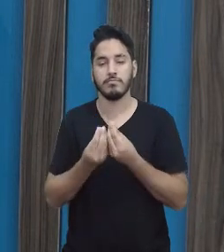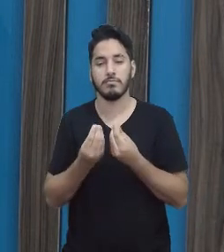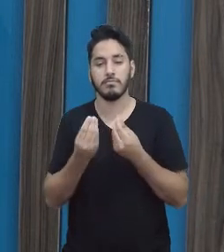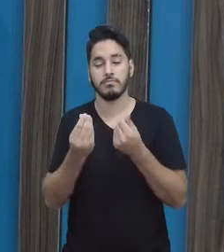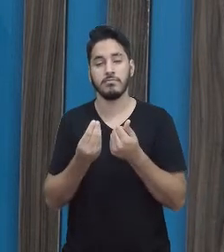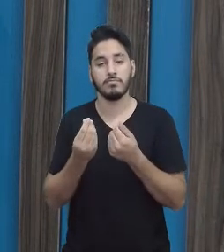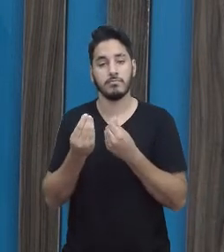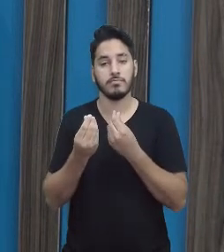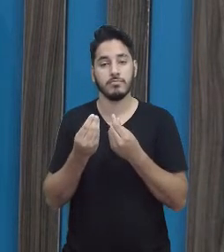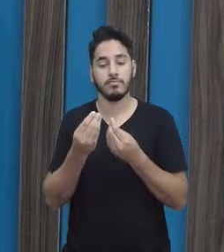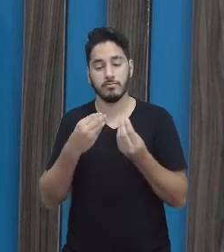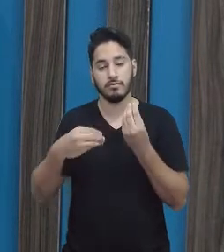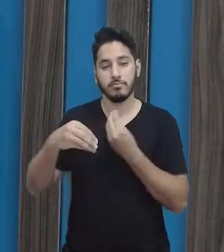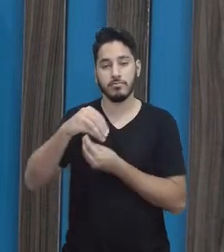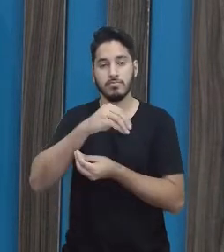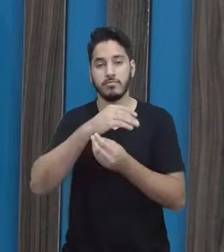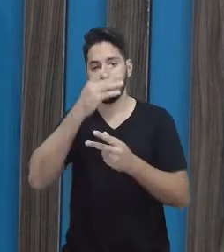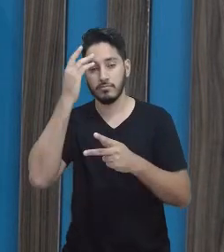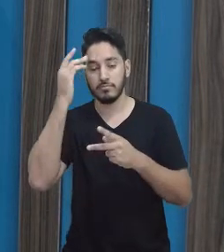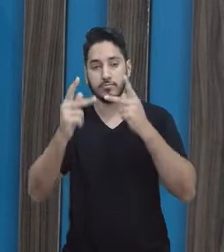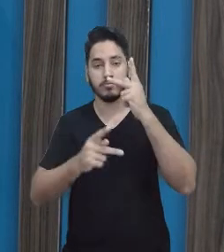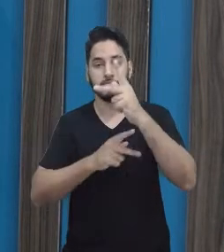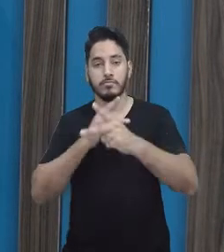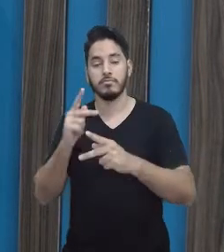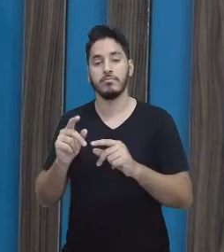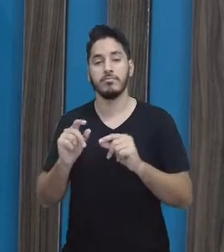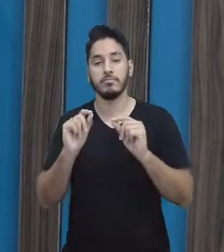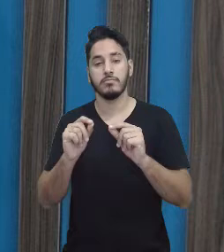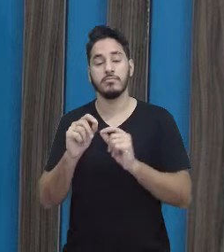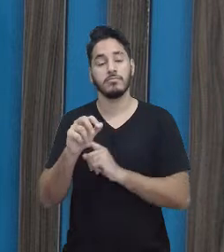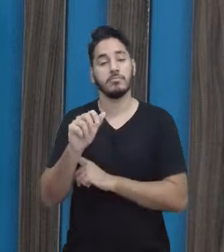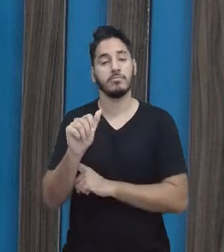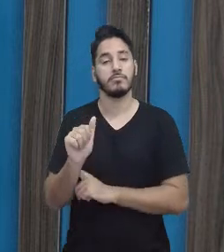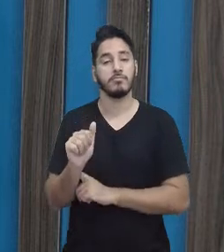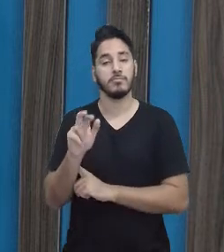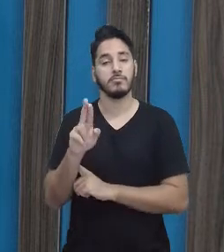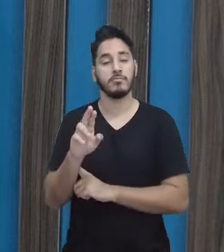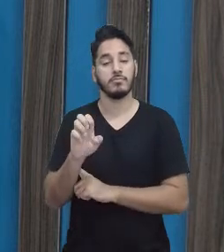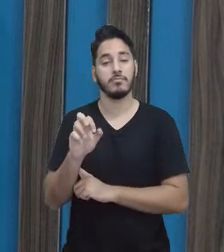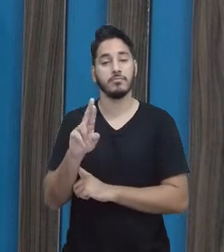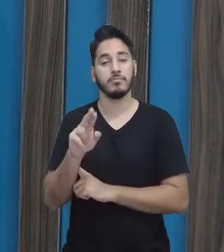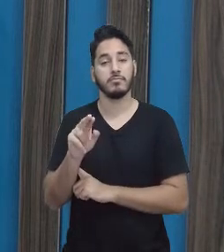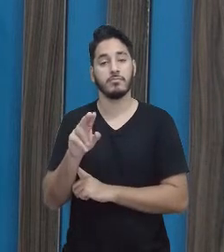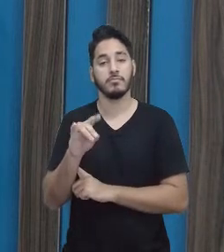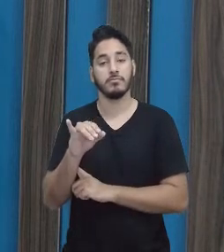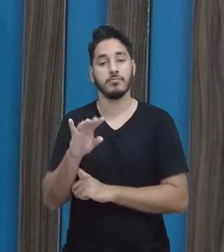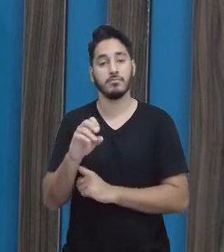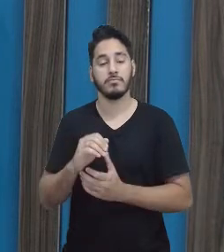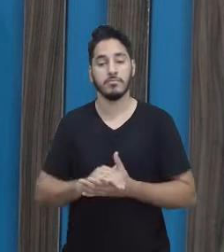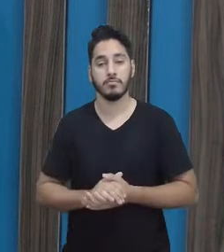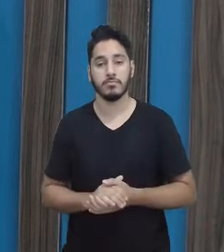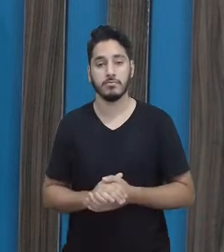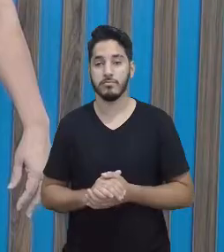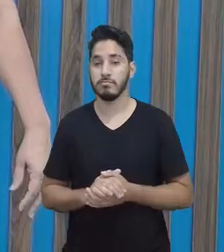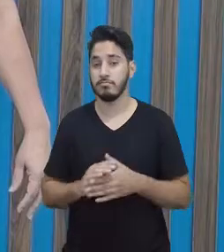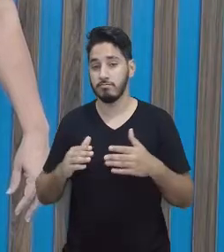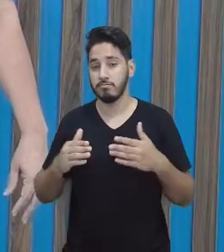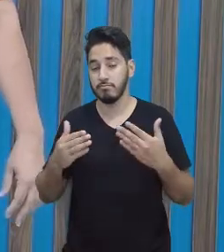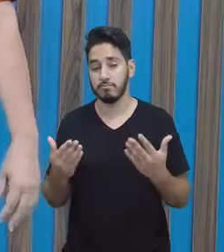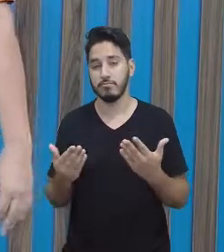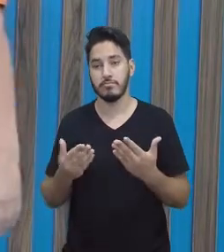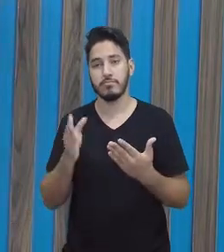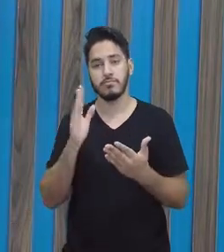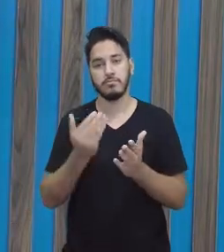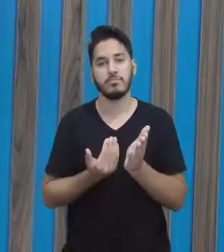uma mescla, né, do popular com o erudito. Então vamos lá? Corre aqui. Pois é, a gente